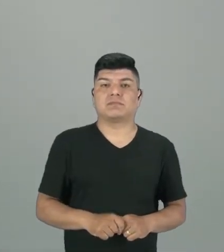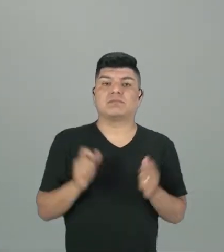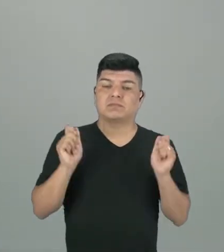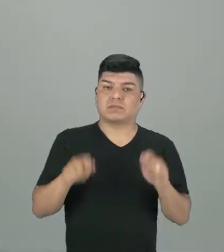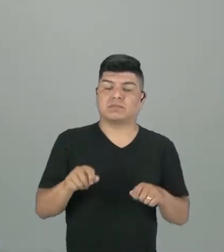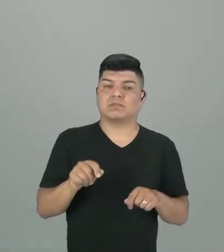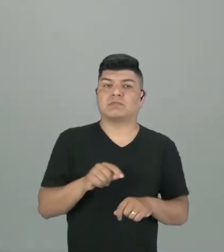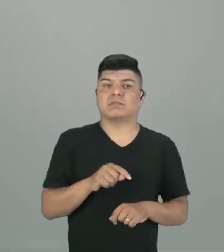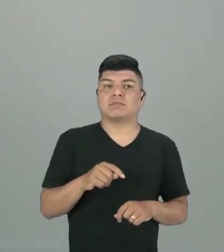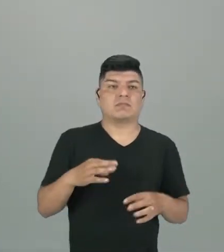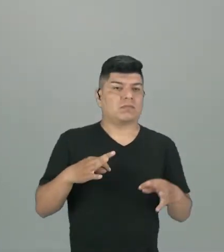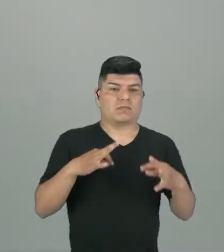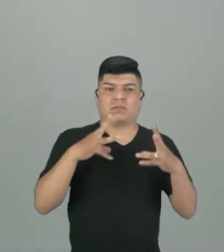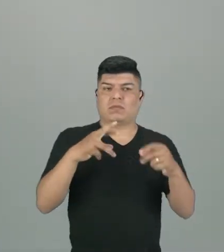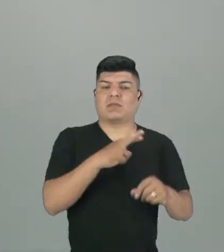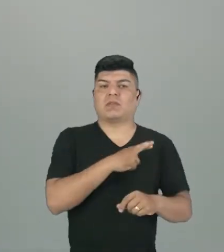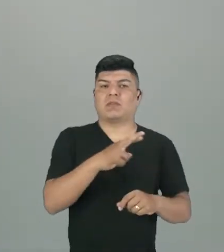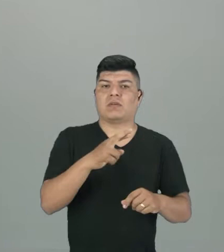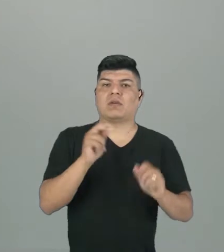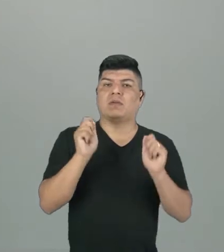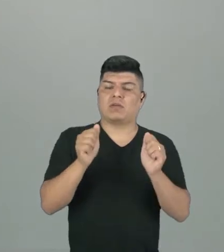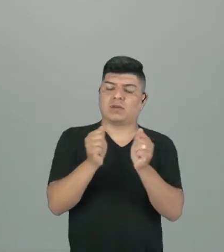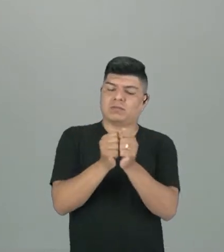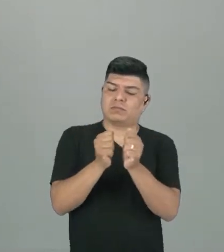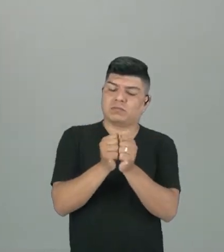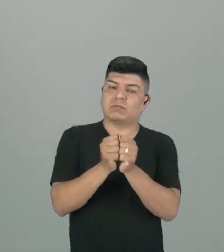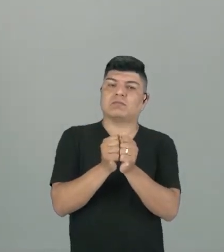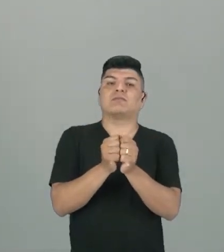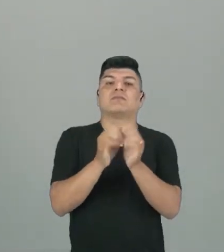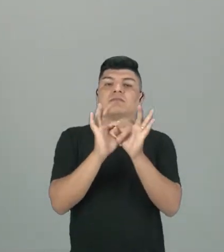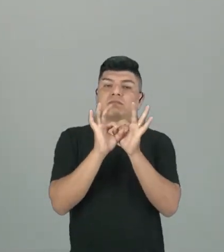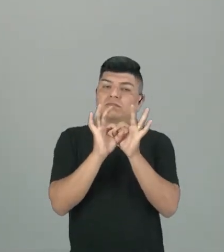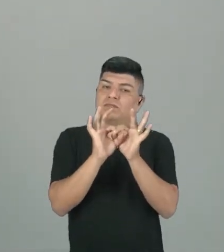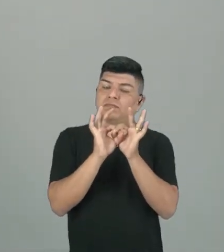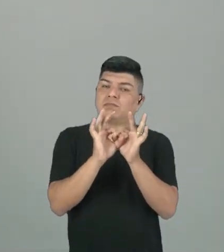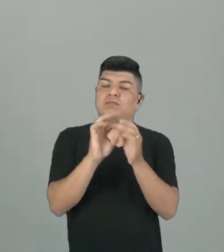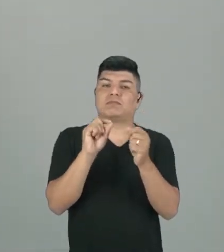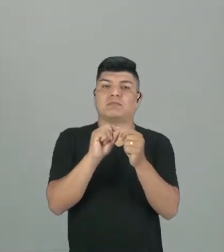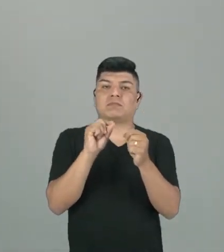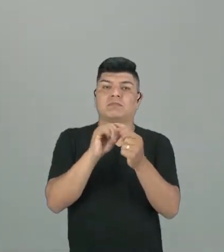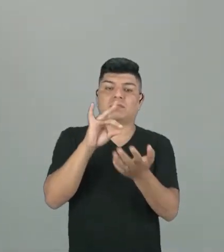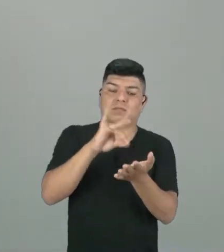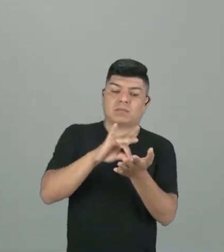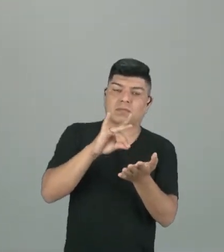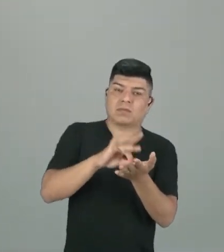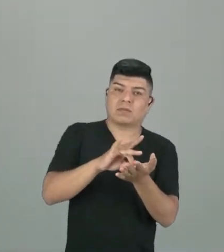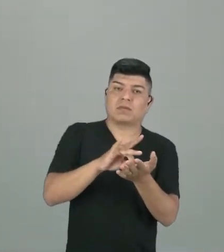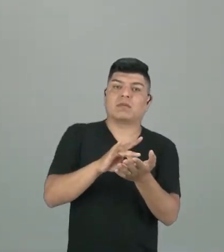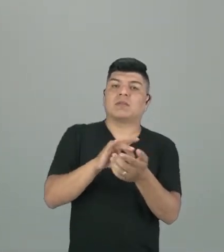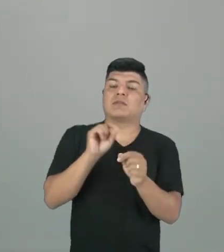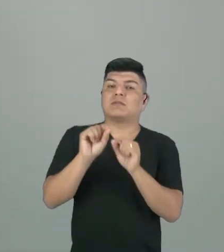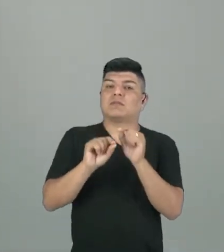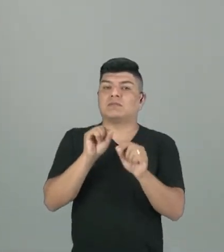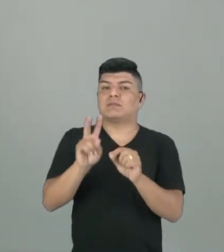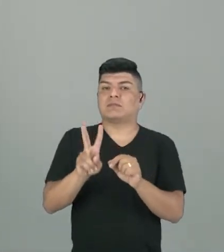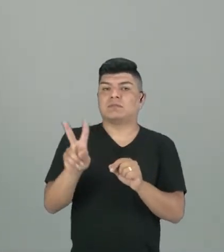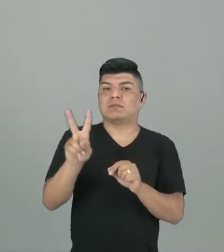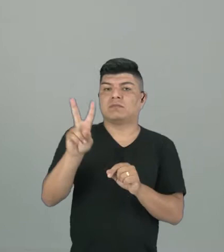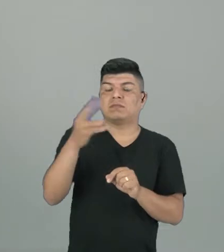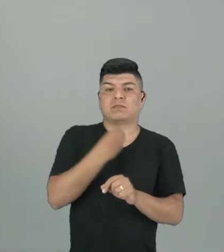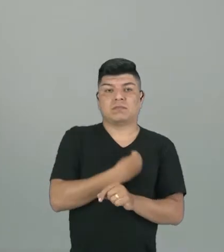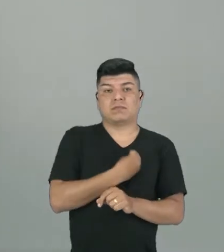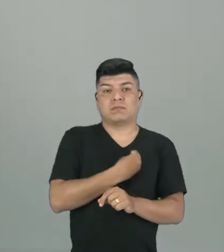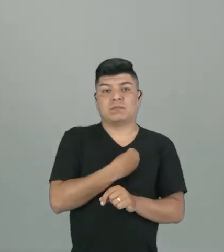que todas as religiões podiam caminhar juntas e se unir e fazer verdadeiras campanhas de valorização da